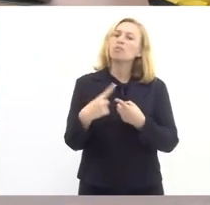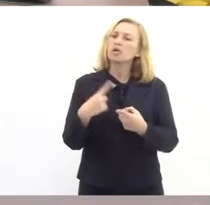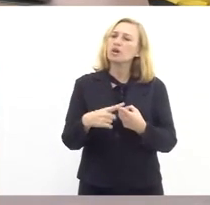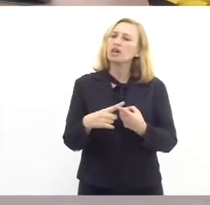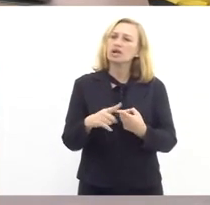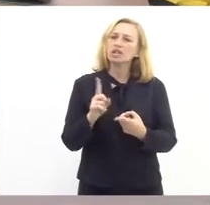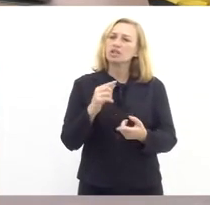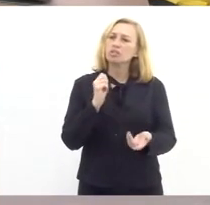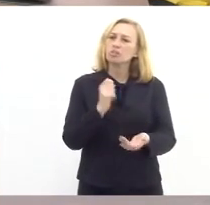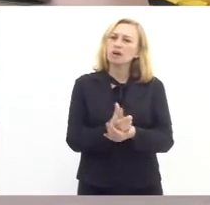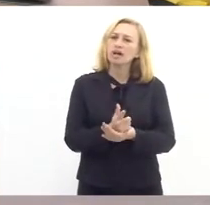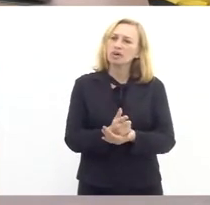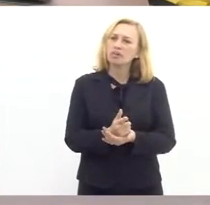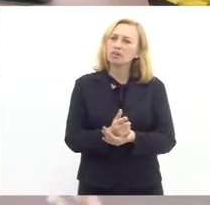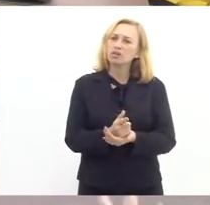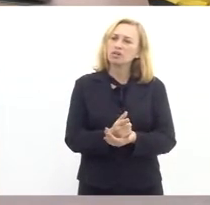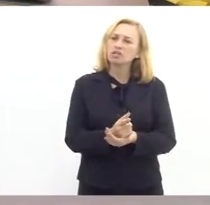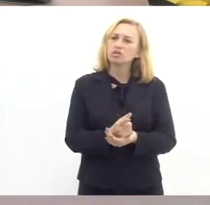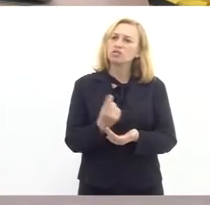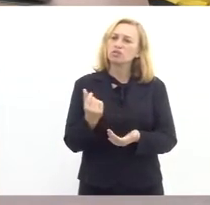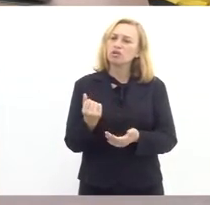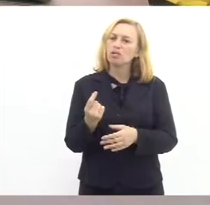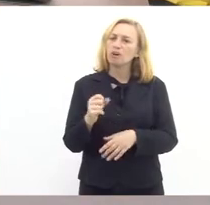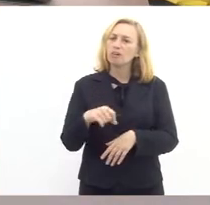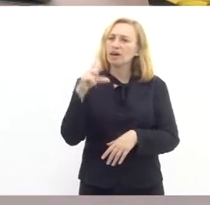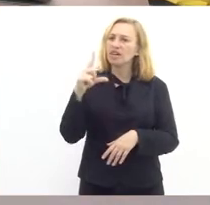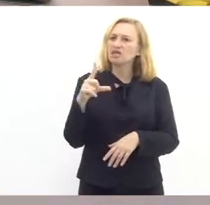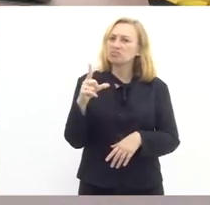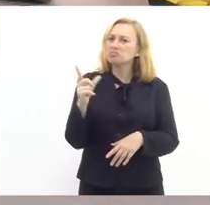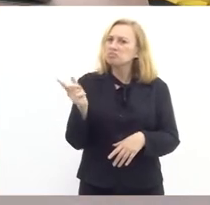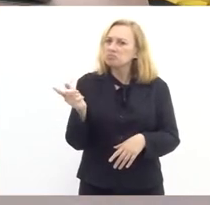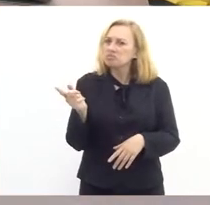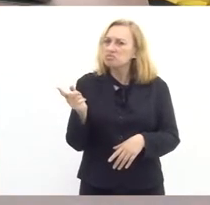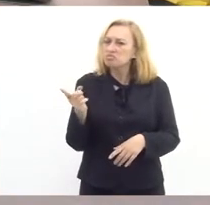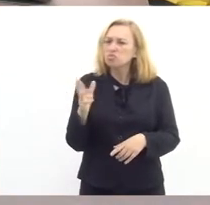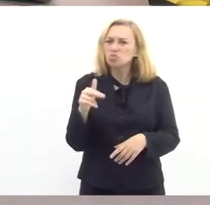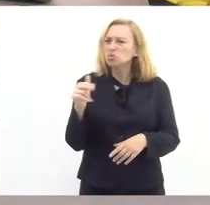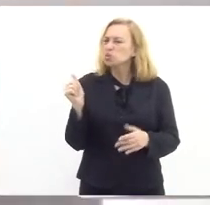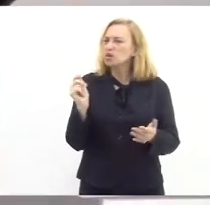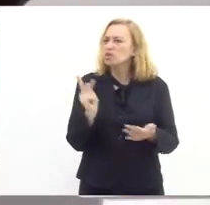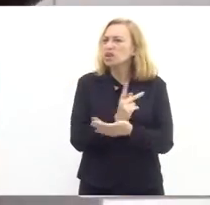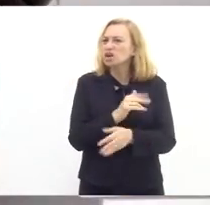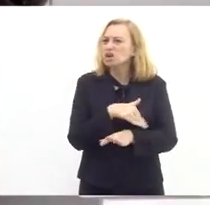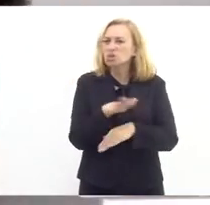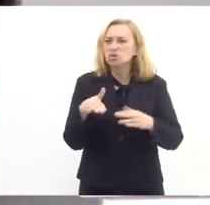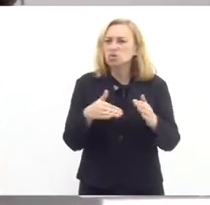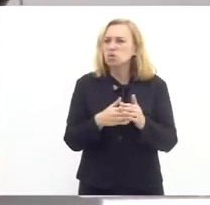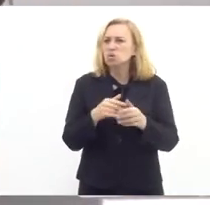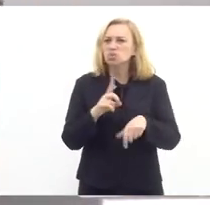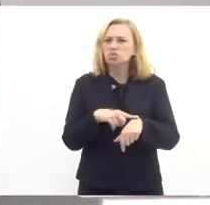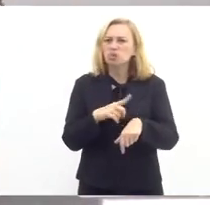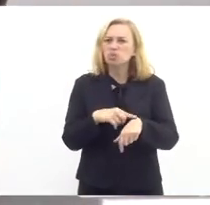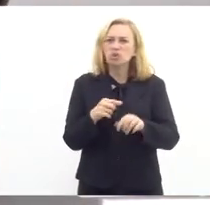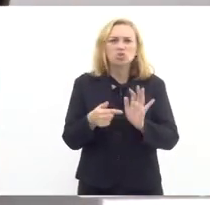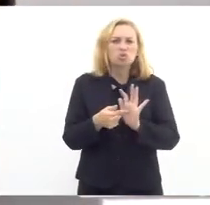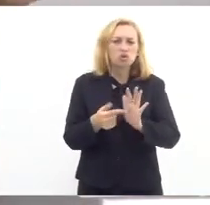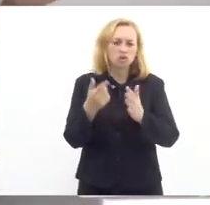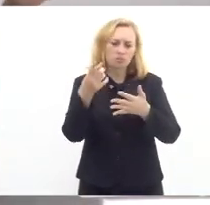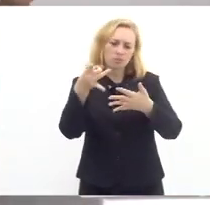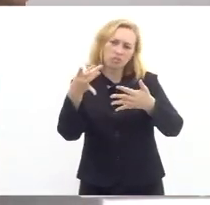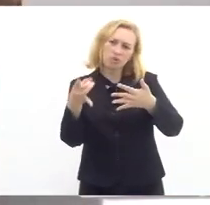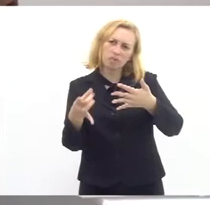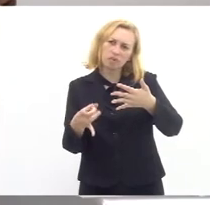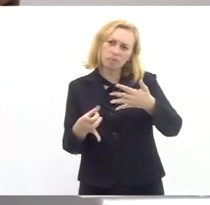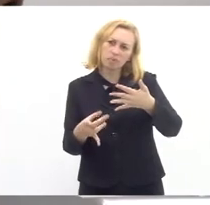pagamento dessas multas a maior? Nunca houve essa... Porque tá, em toda a planilha tá tipificado dessa forma.